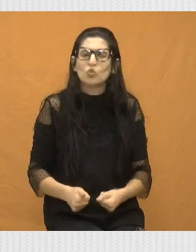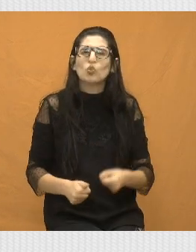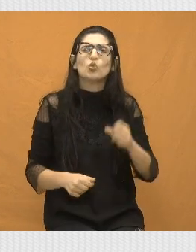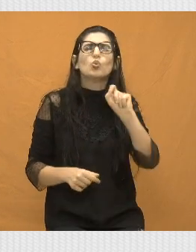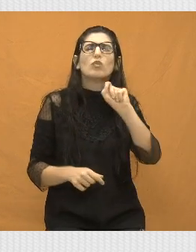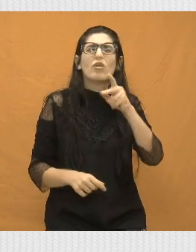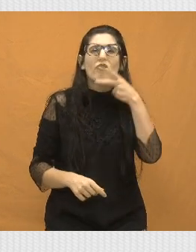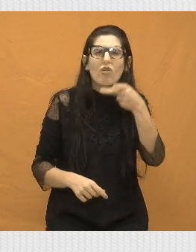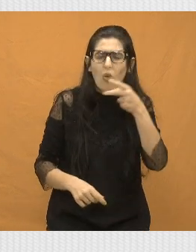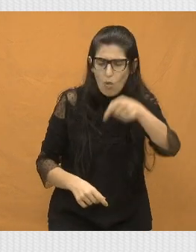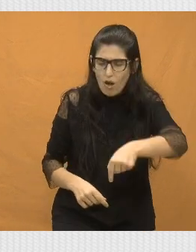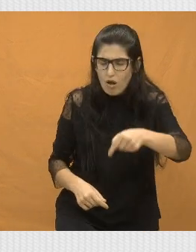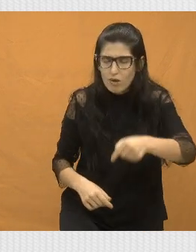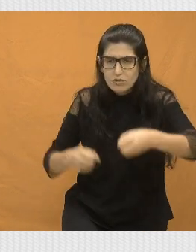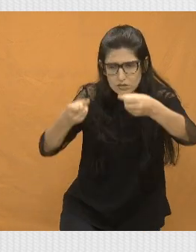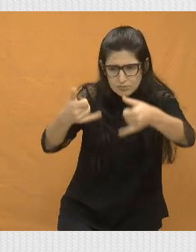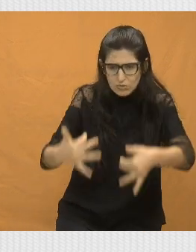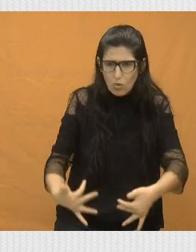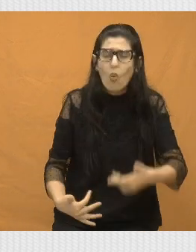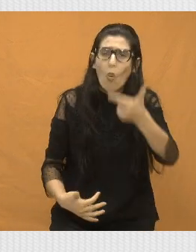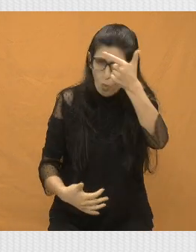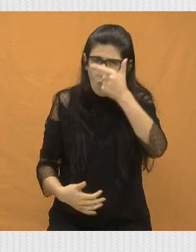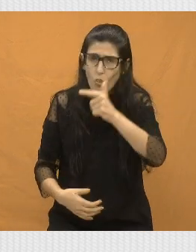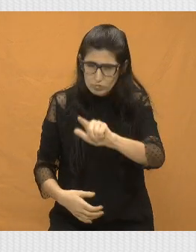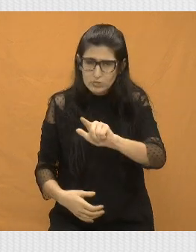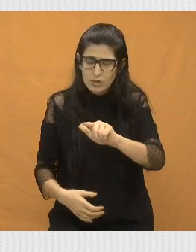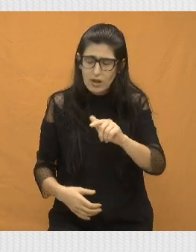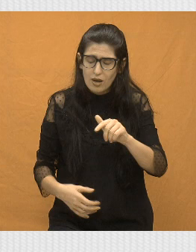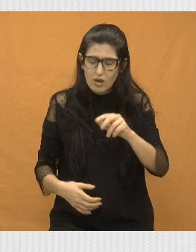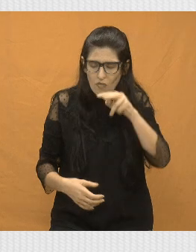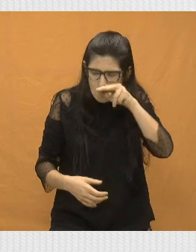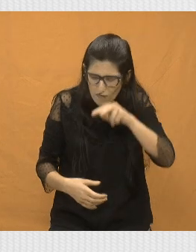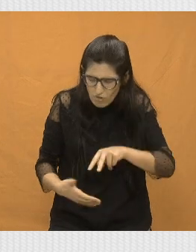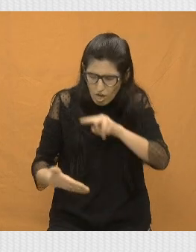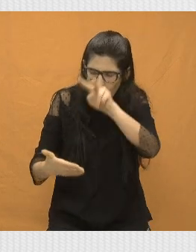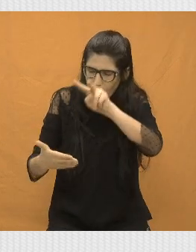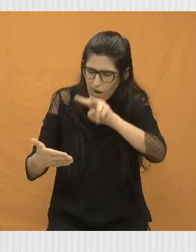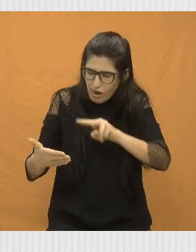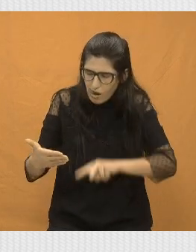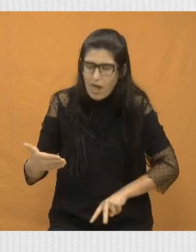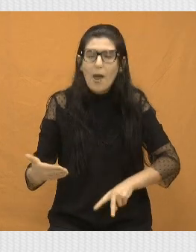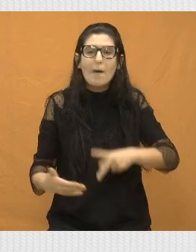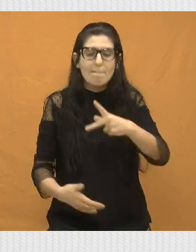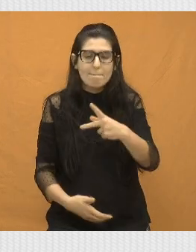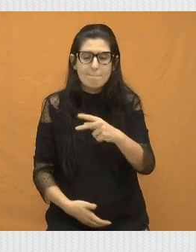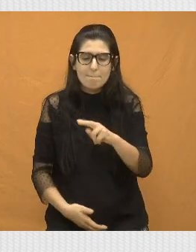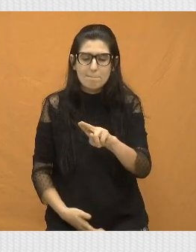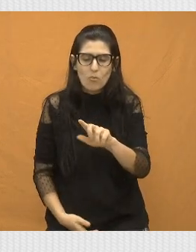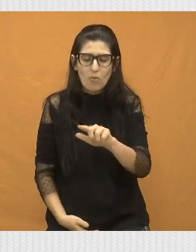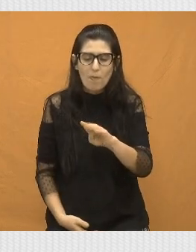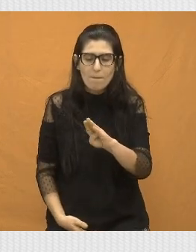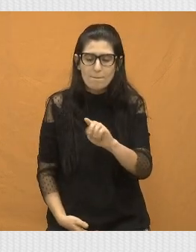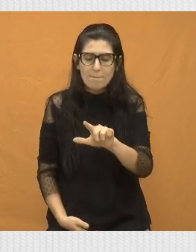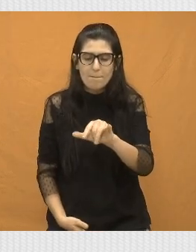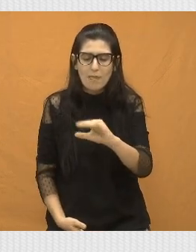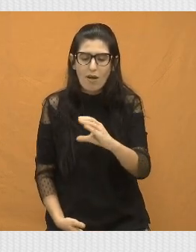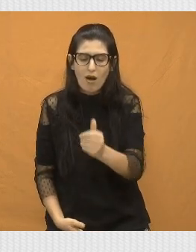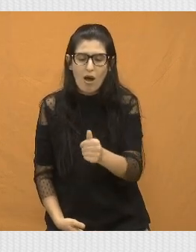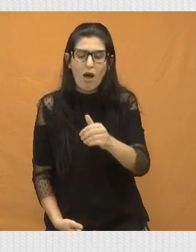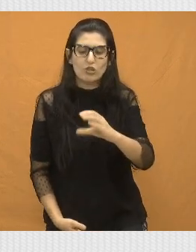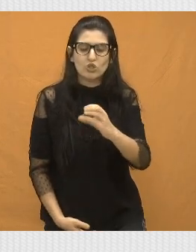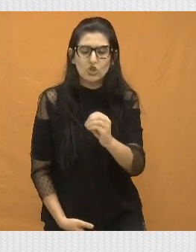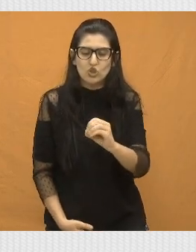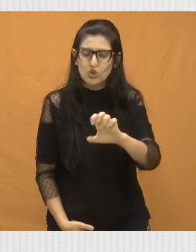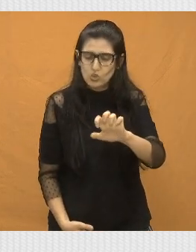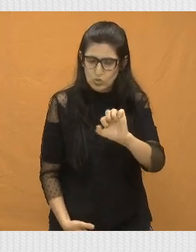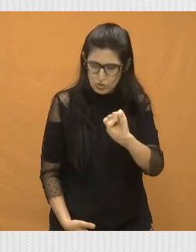foi falado aqui, ele consegue verificar nesse item publicações. Uma curiosidade, aproveitando, voltando um